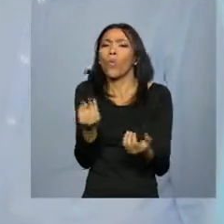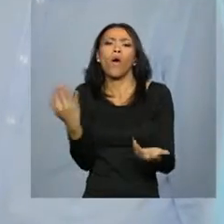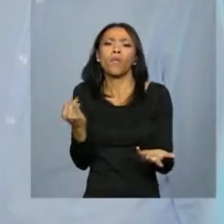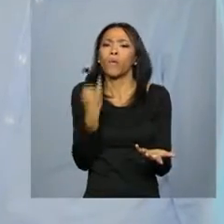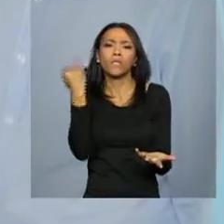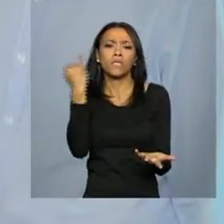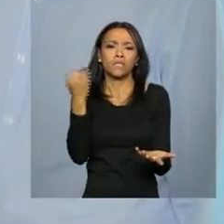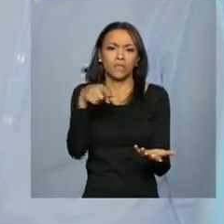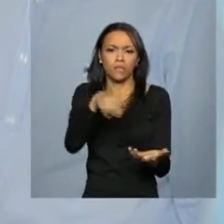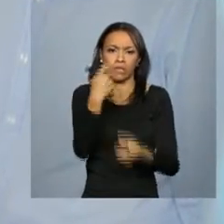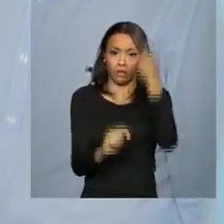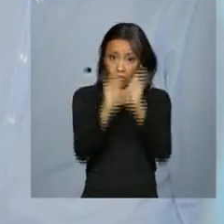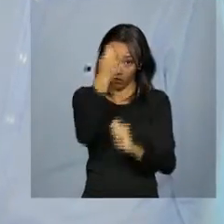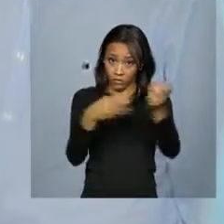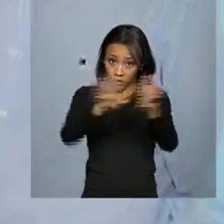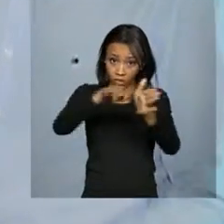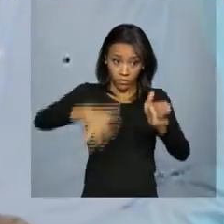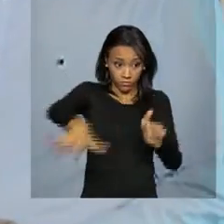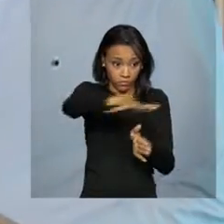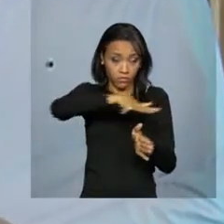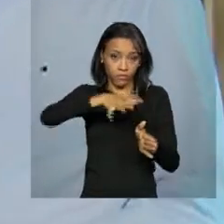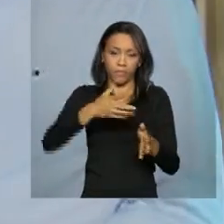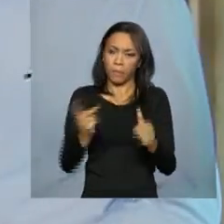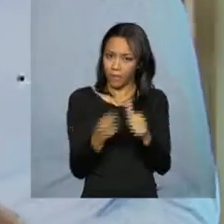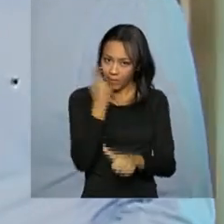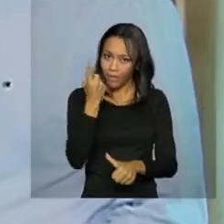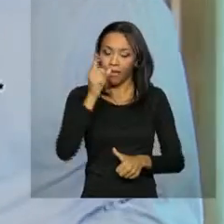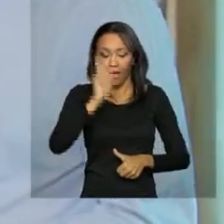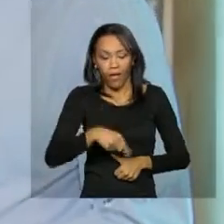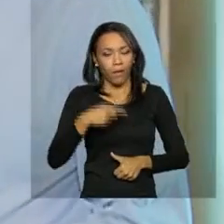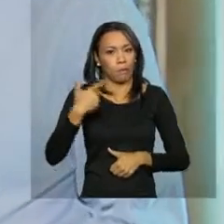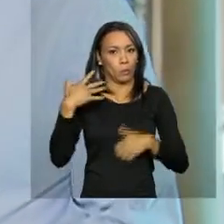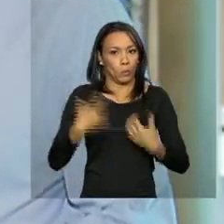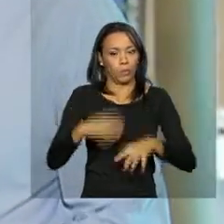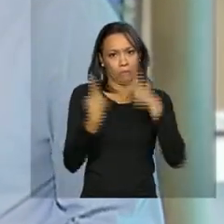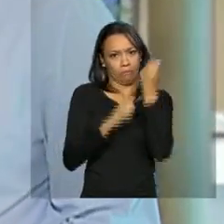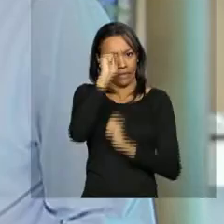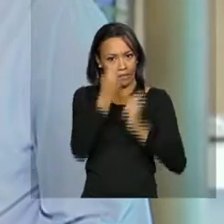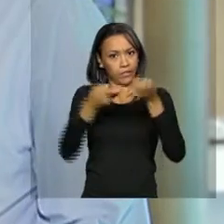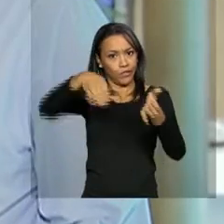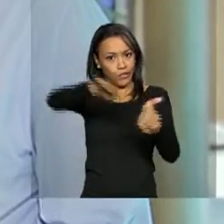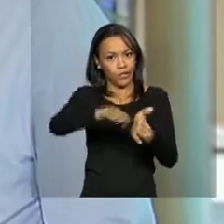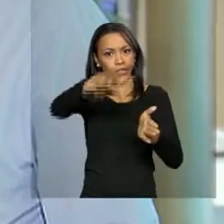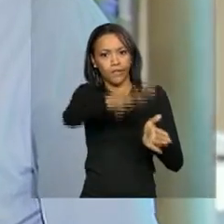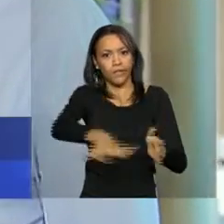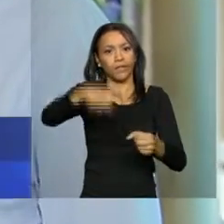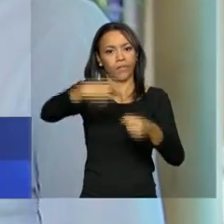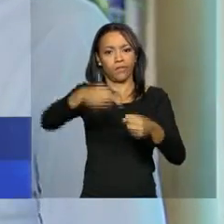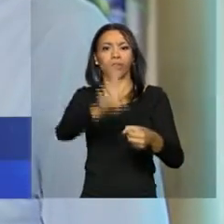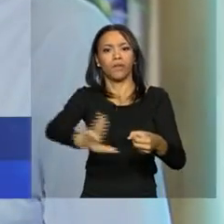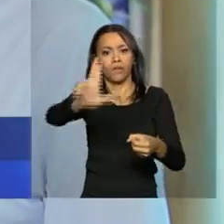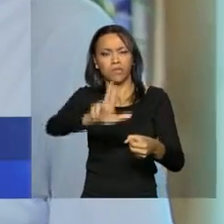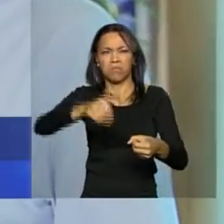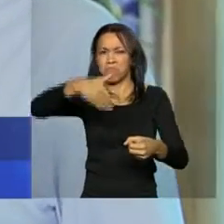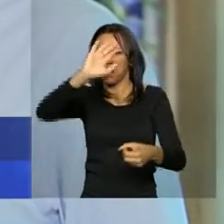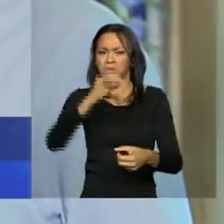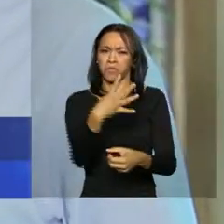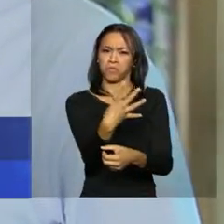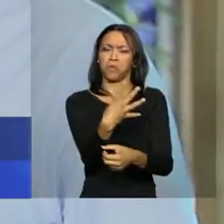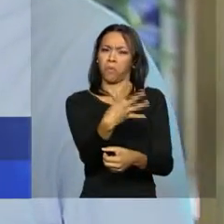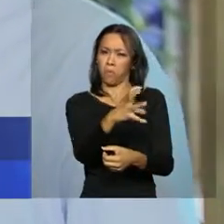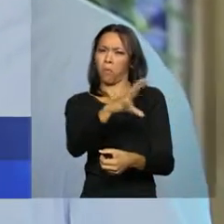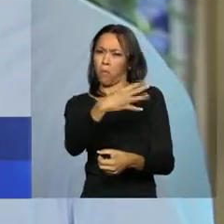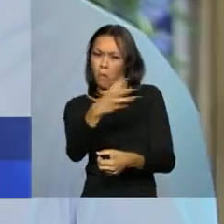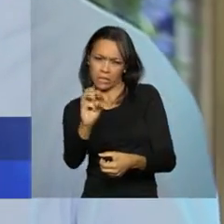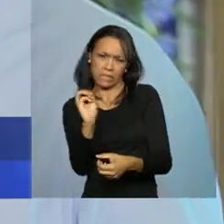aqui pra princípio de uberlândia primeiro que é mais uma grande empresa que chega a uberlândia gerando aí mais 400 empregos diretos